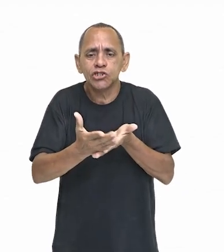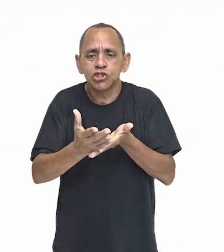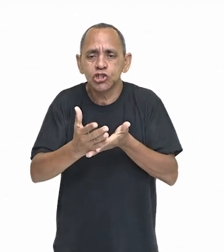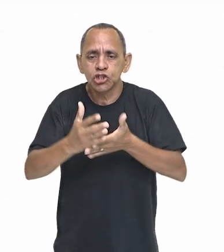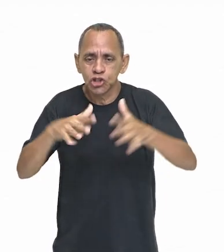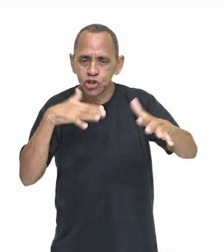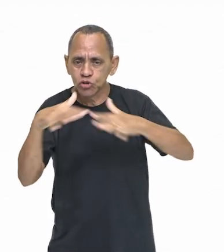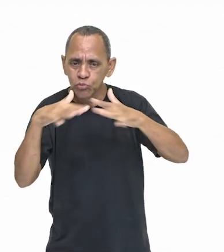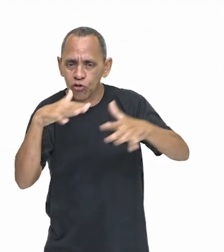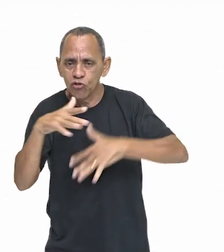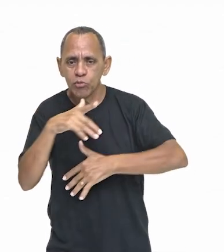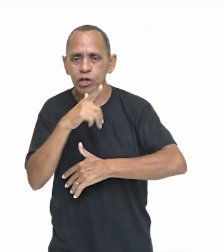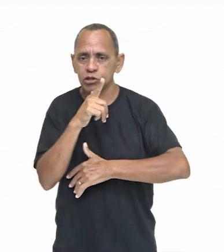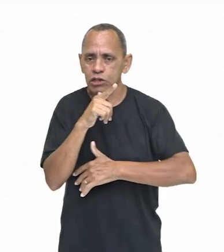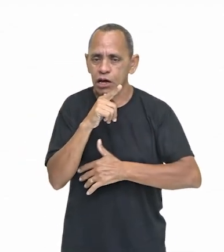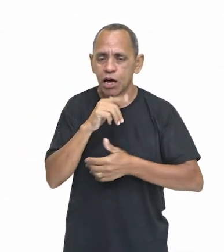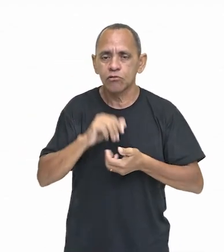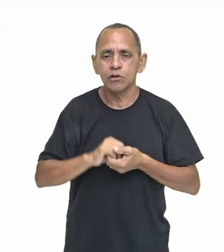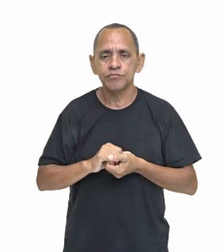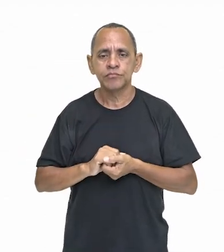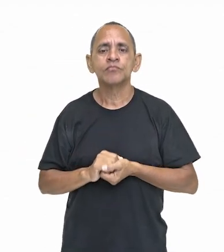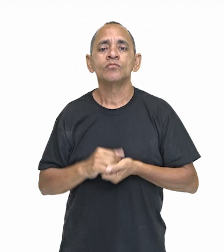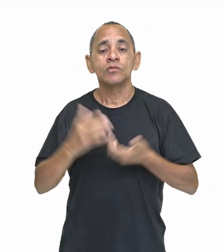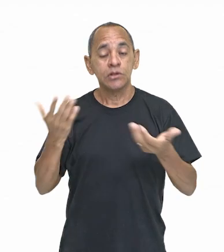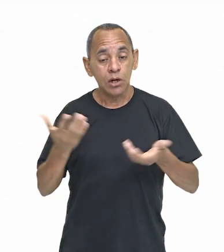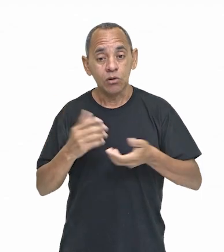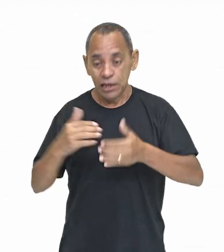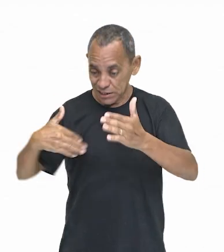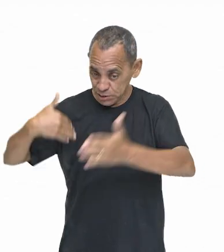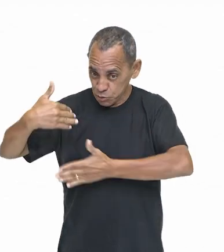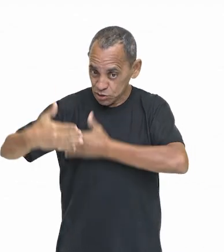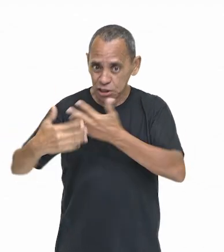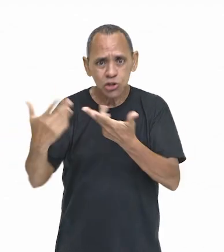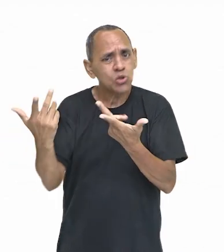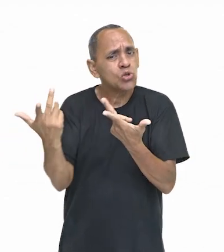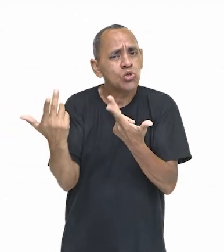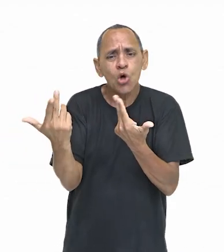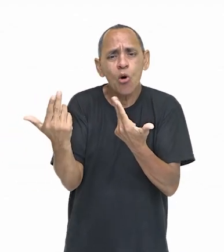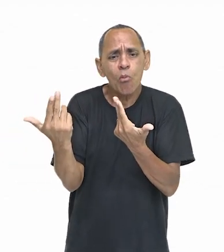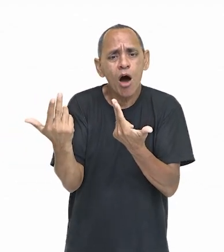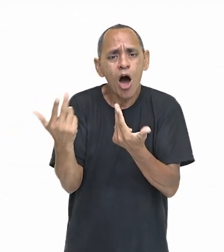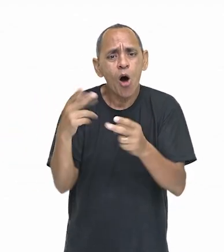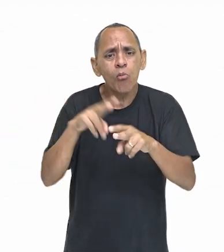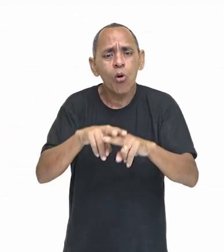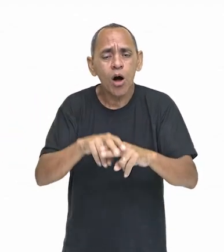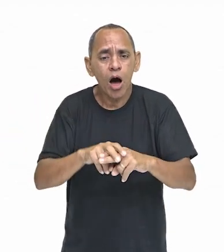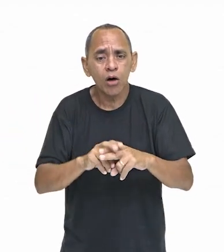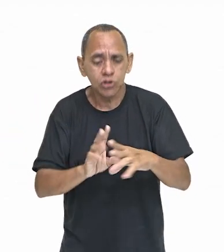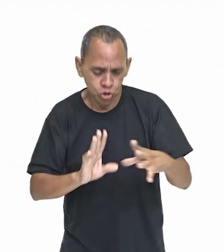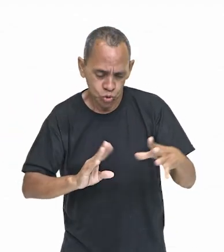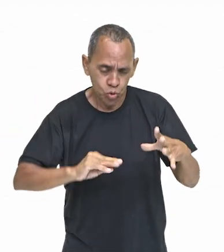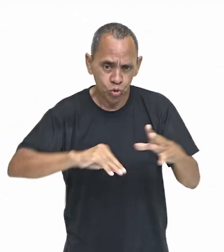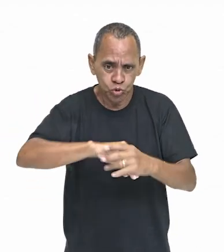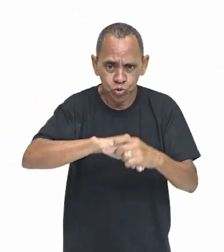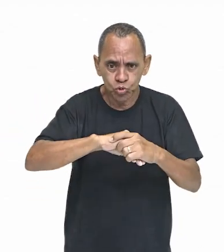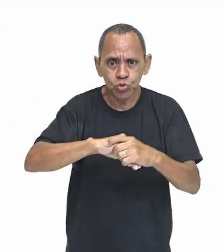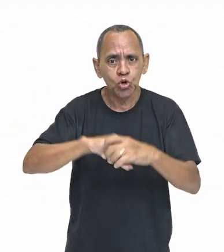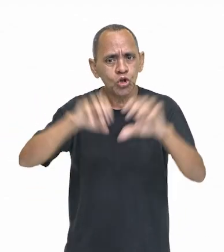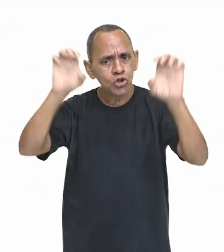esse processo acontece normalmente por meio de um conjunto de estruturas